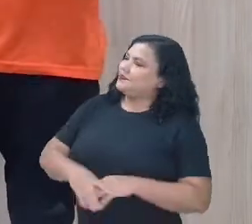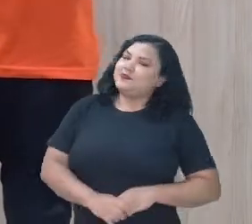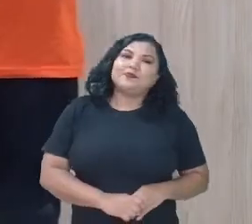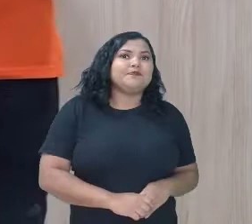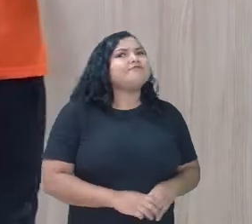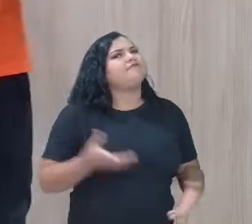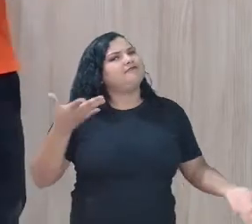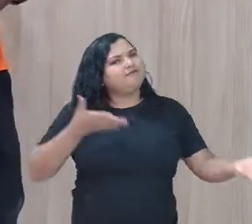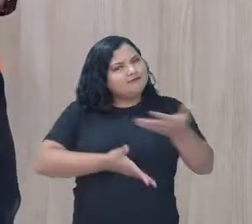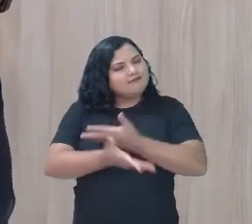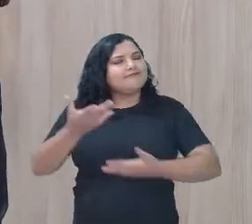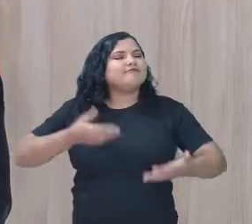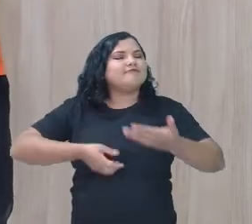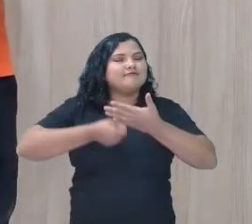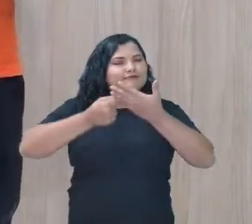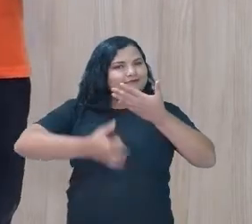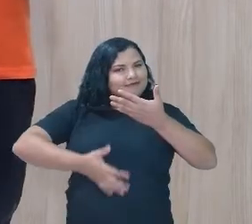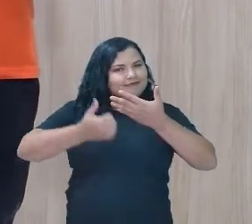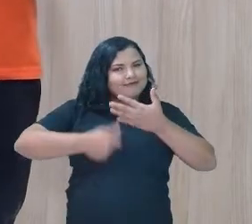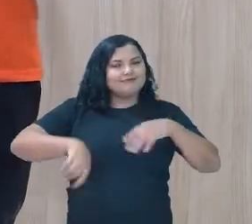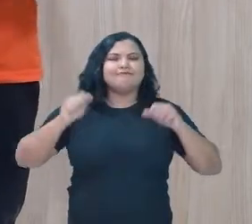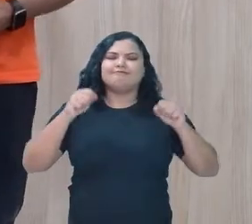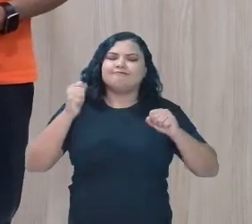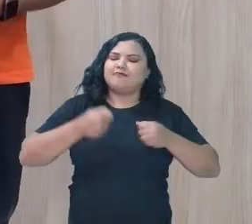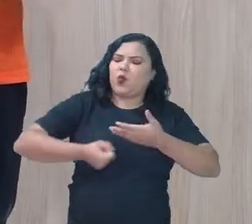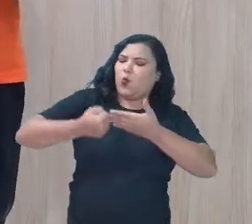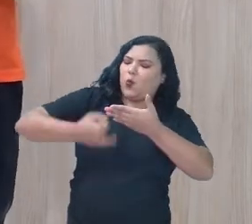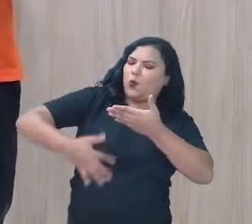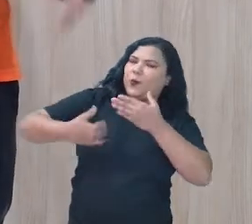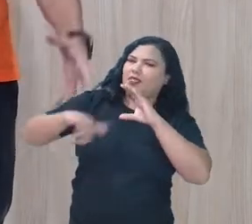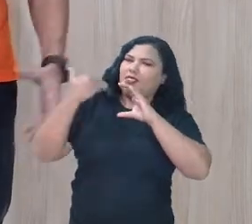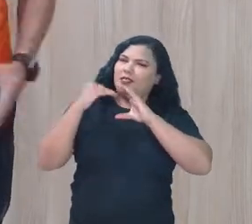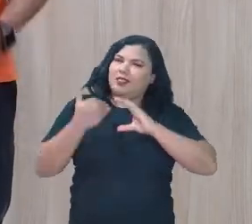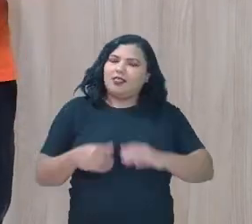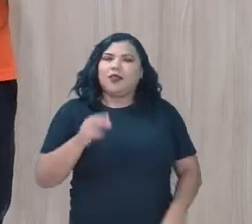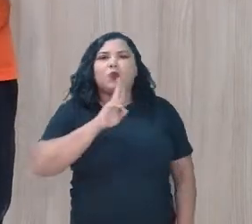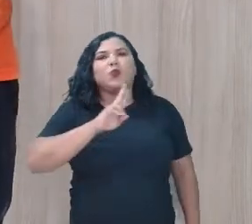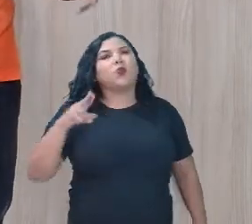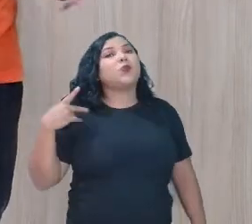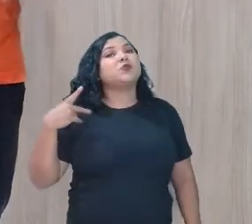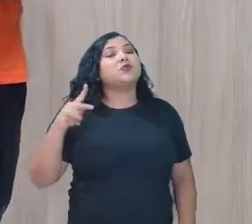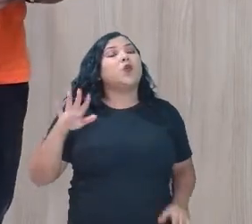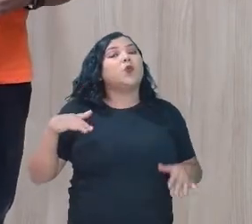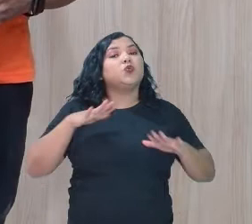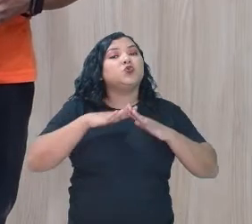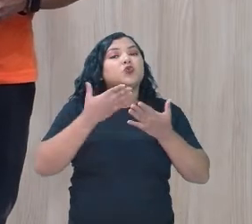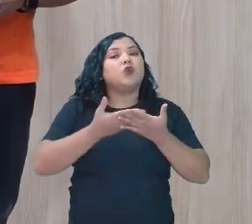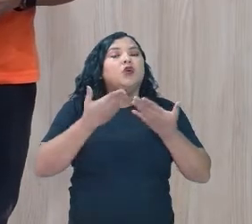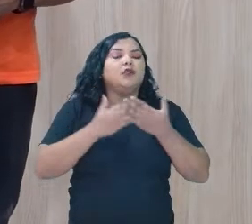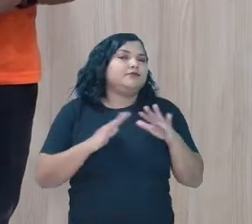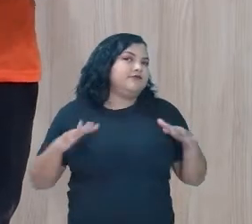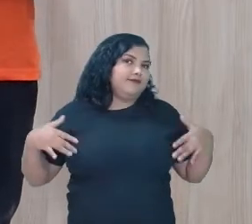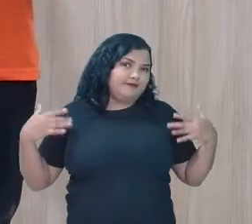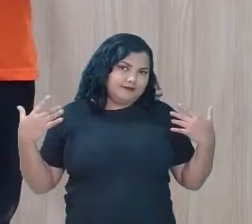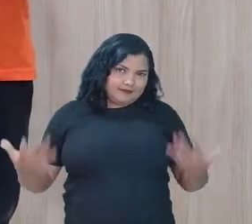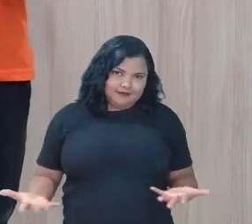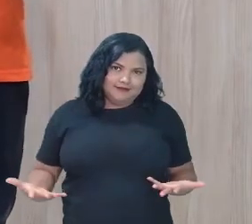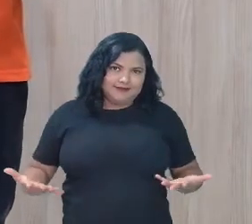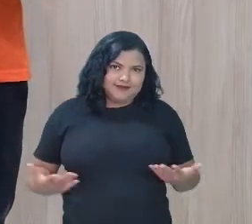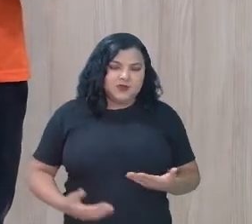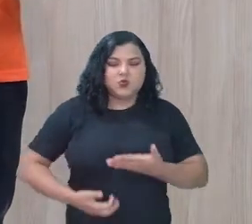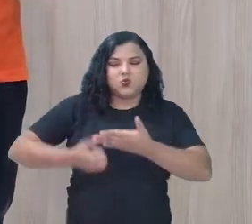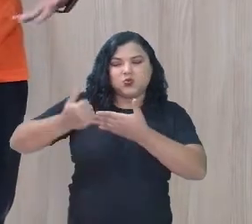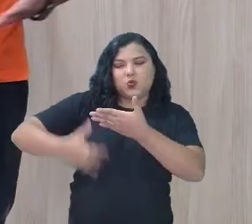Então, participe aí do nosso chat, certo? Comente aí, fale seu nome, a escola que você estuda, tá? Mande